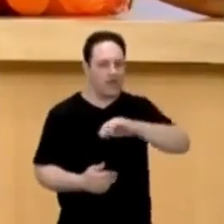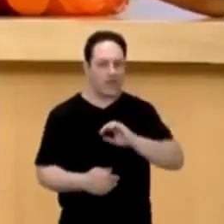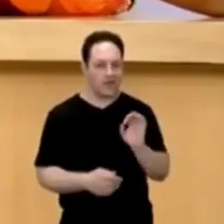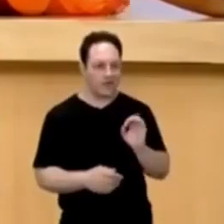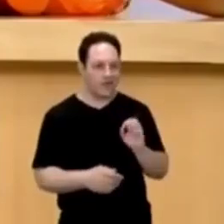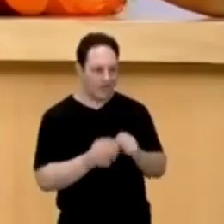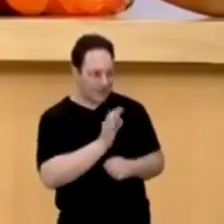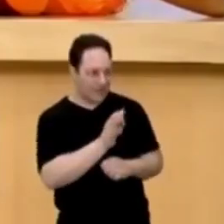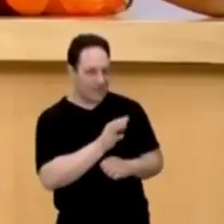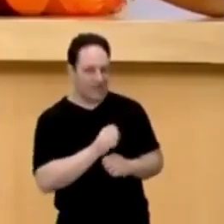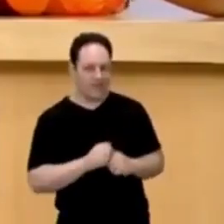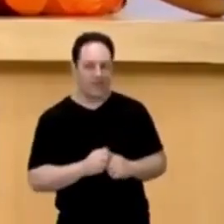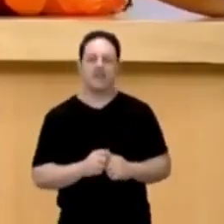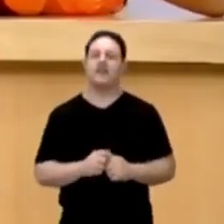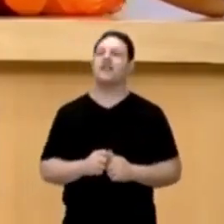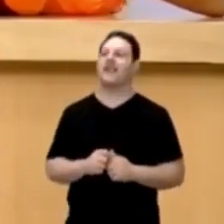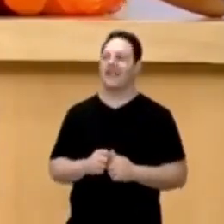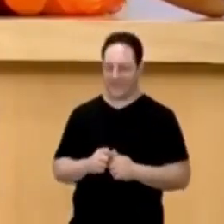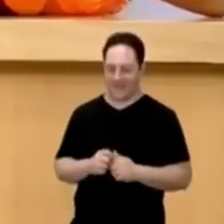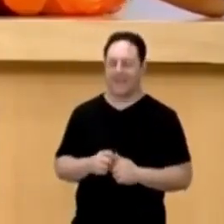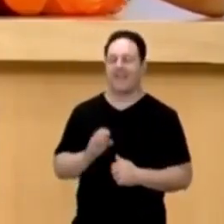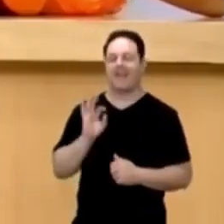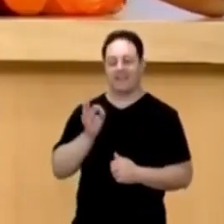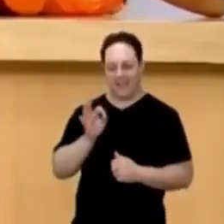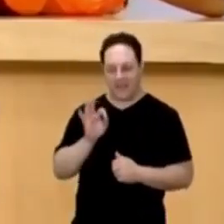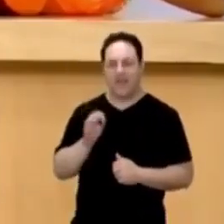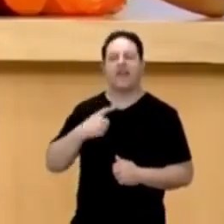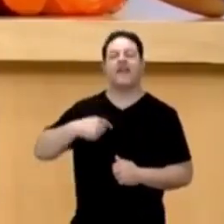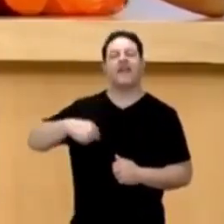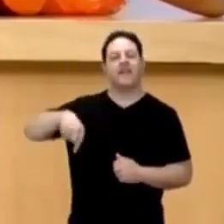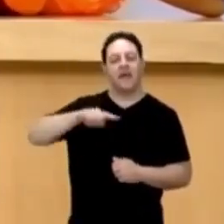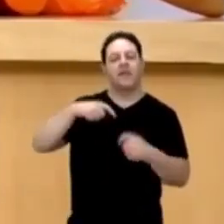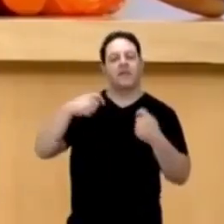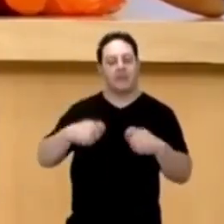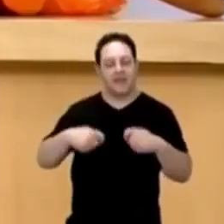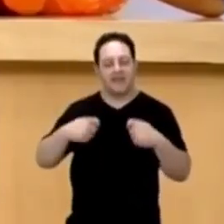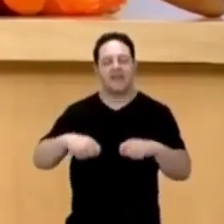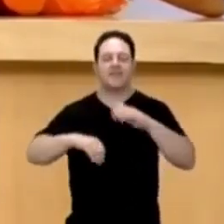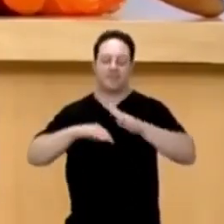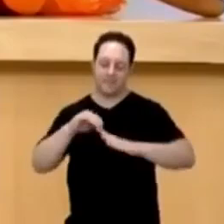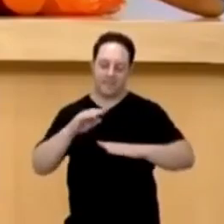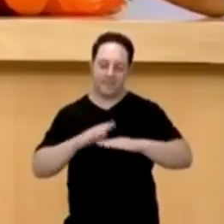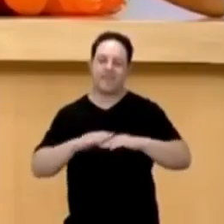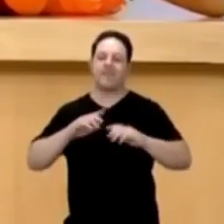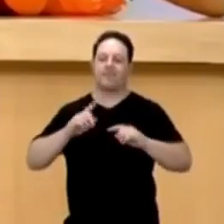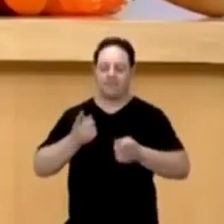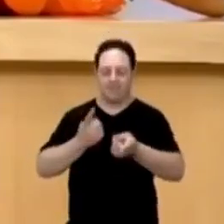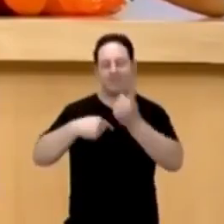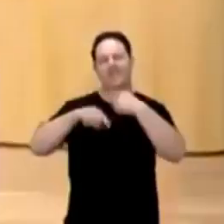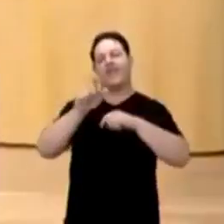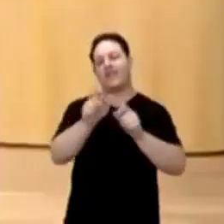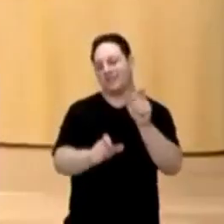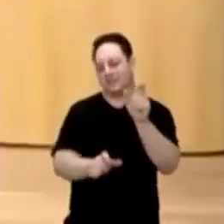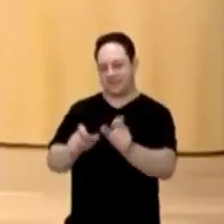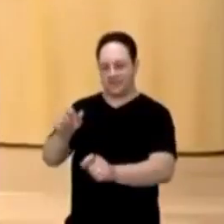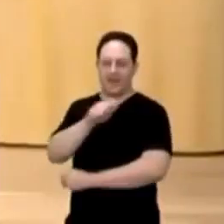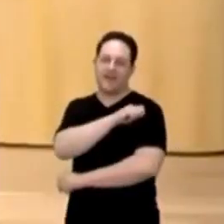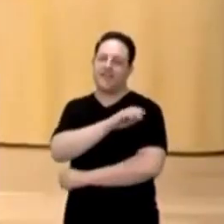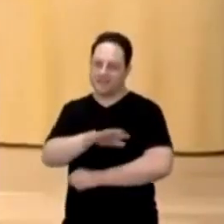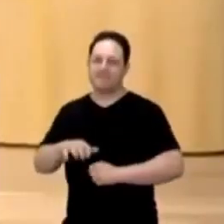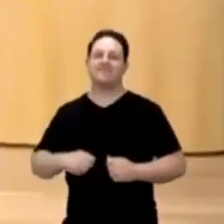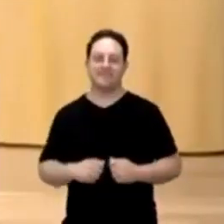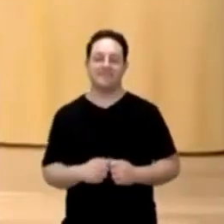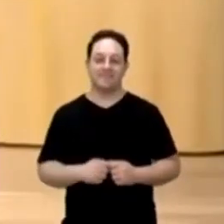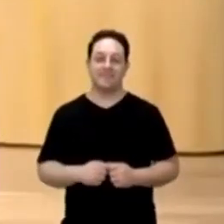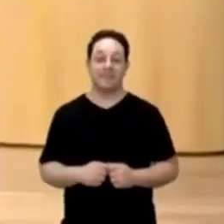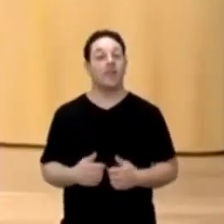Debbie? Exatamente. Temos que desenvolver todas as habilidades dos alunos. É isso aí.